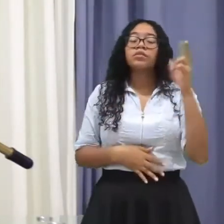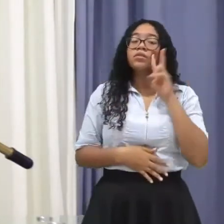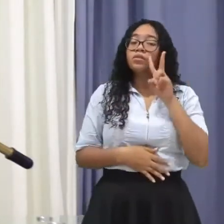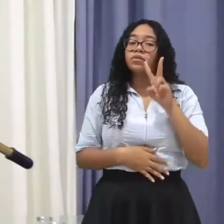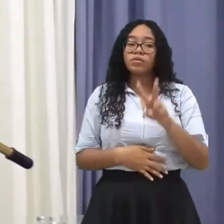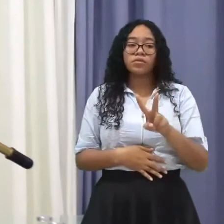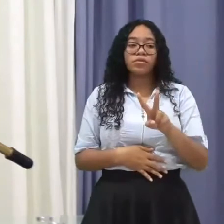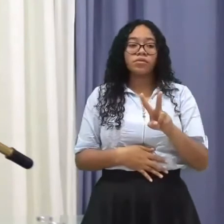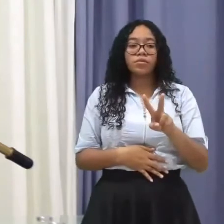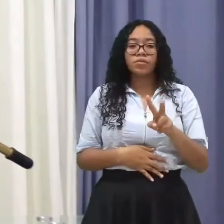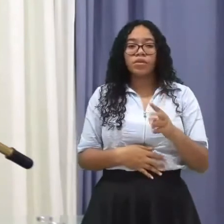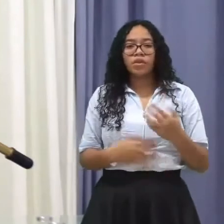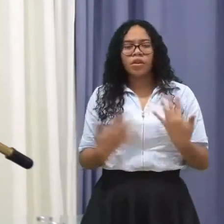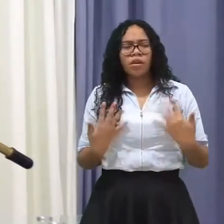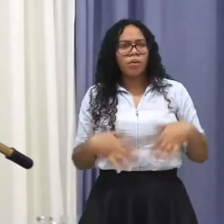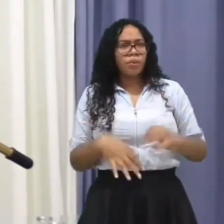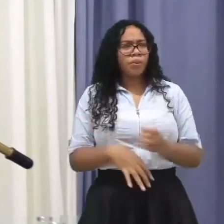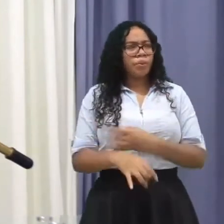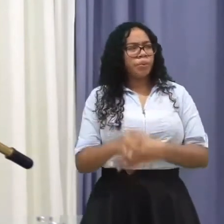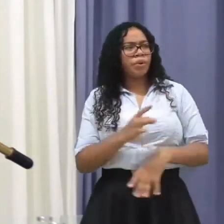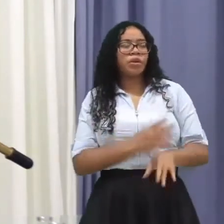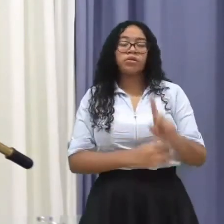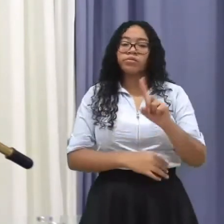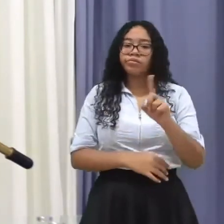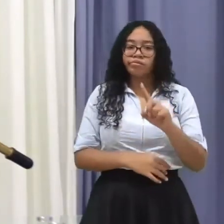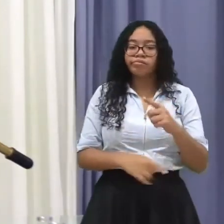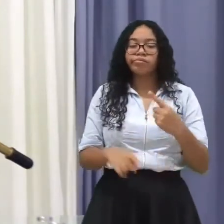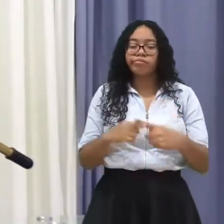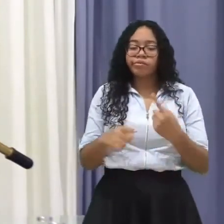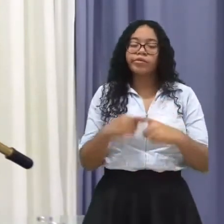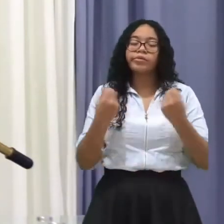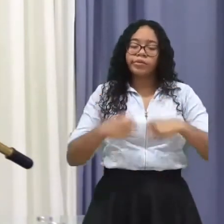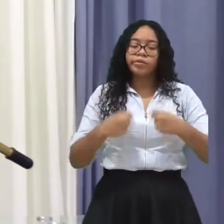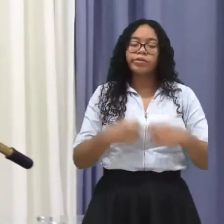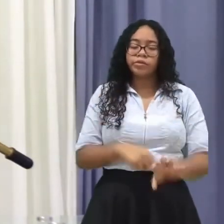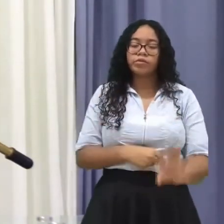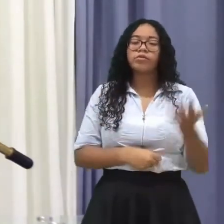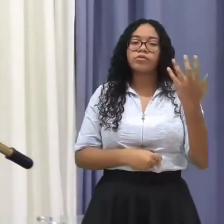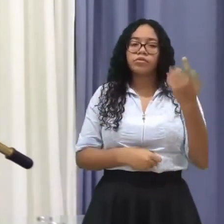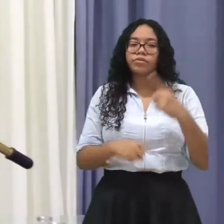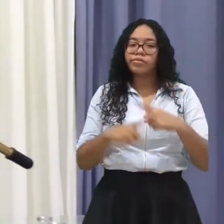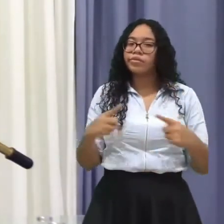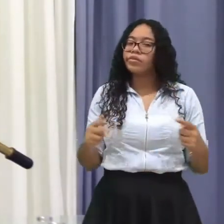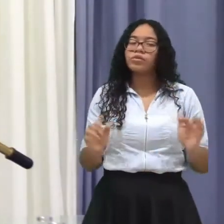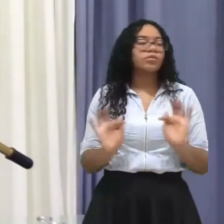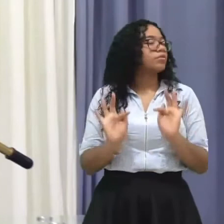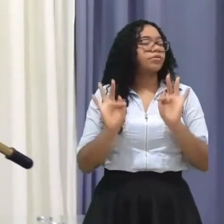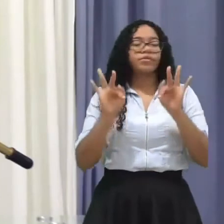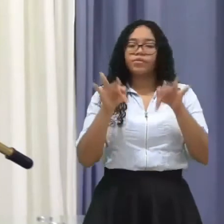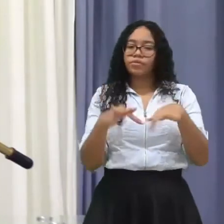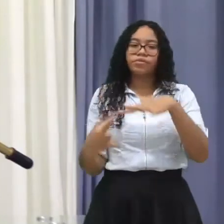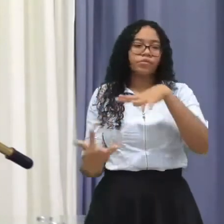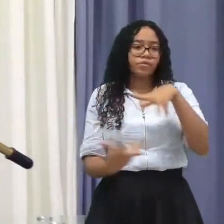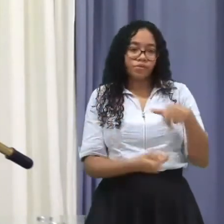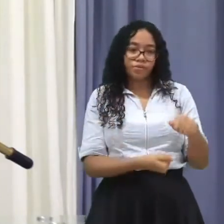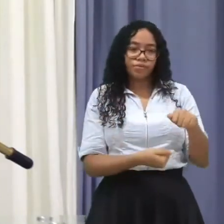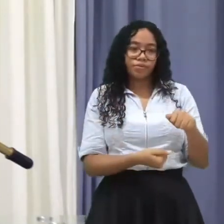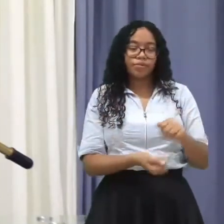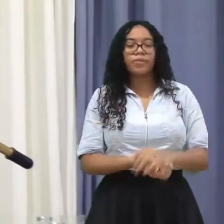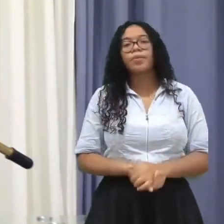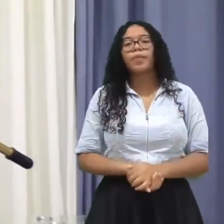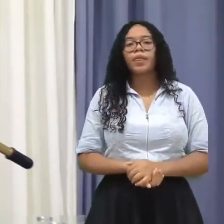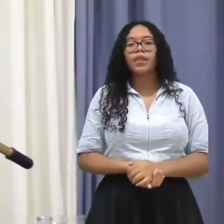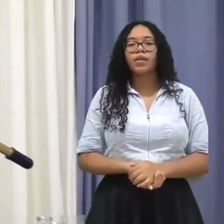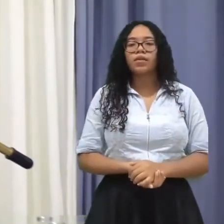vos assusteis, porque é necessário assim acontecer, mas ainda não é o fim. Porquanto se levantará